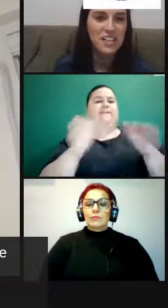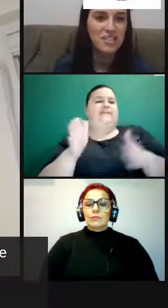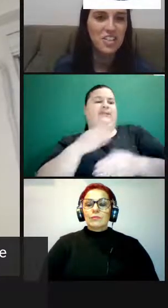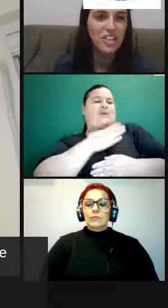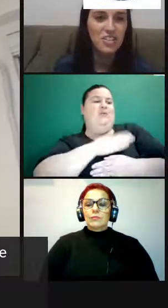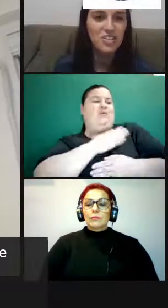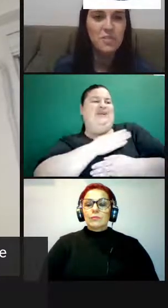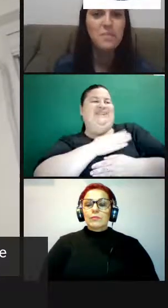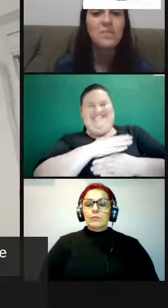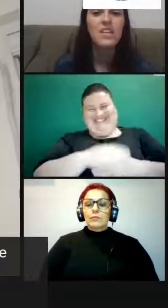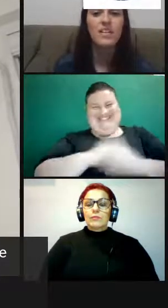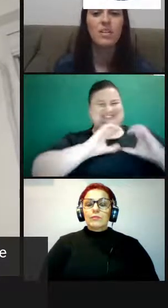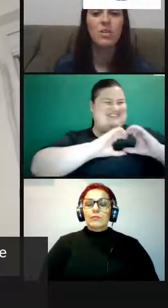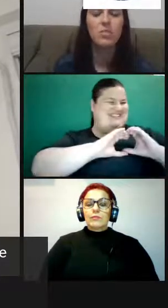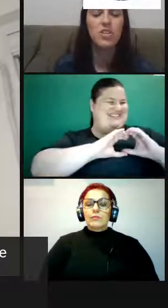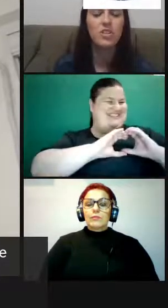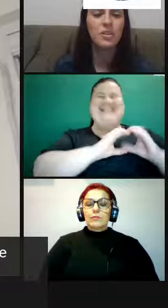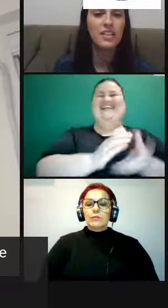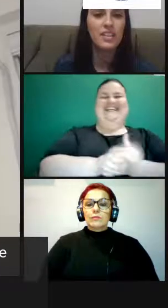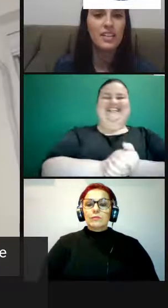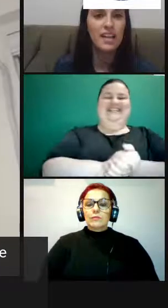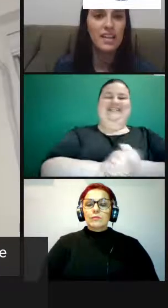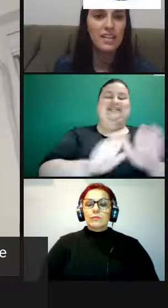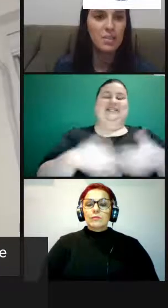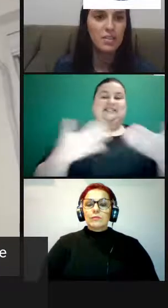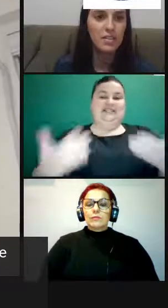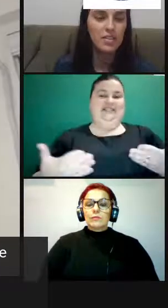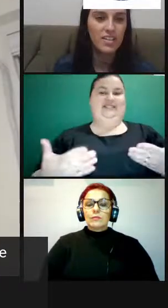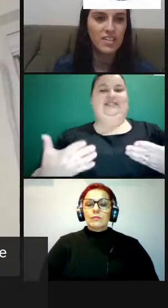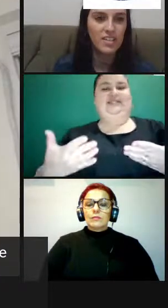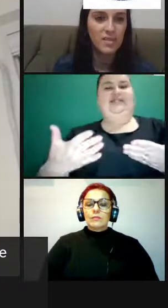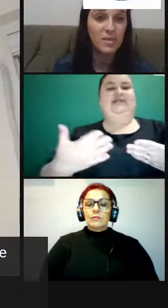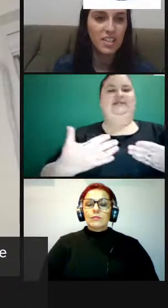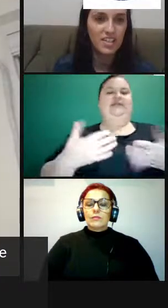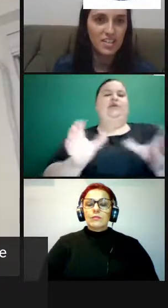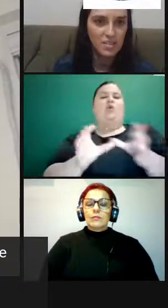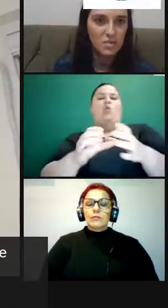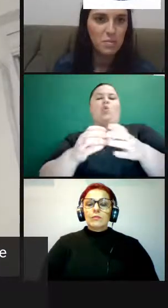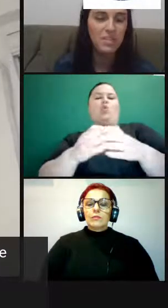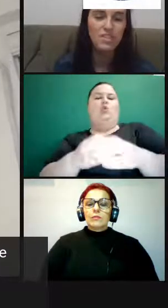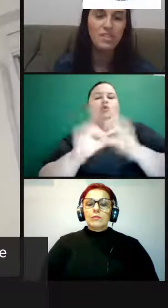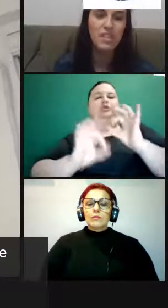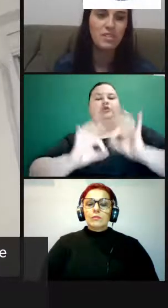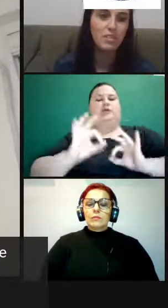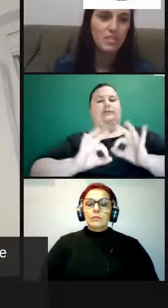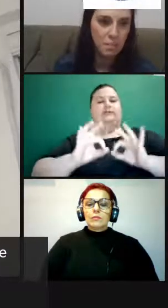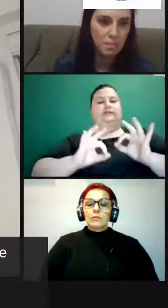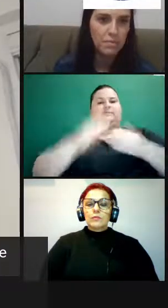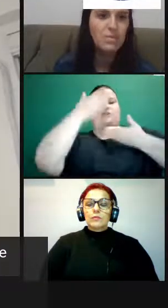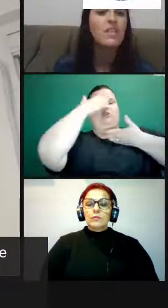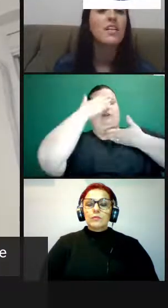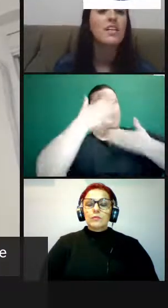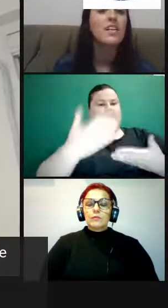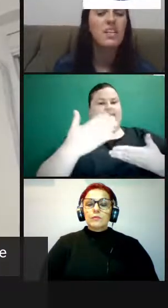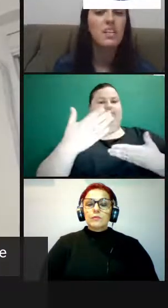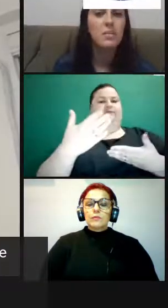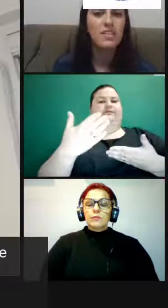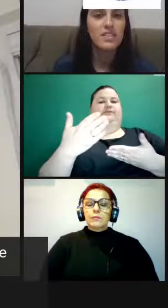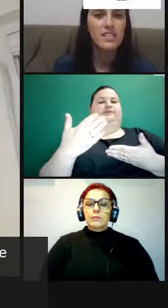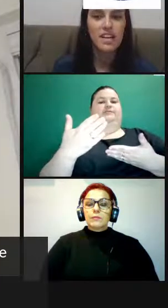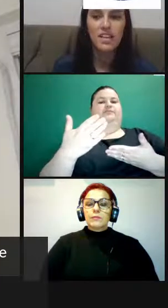para gente conversar com a gente tem o nome de toda a equipe da organização eu te agradeço por ter dedicado seu tempo